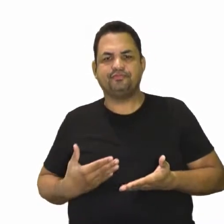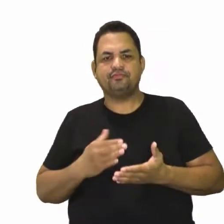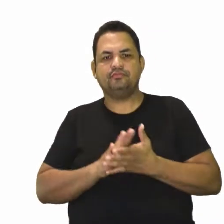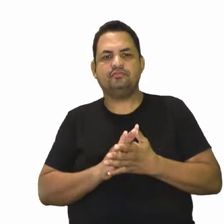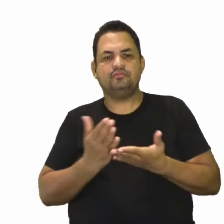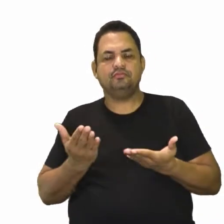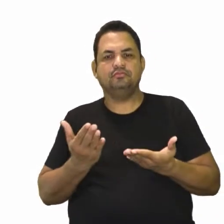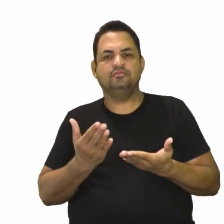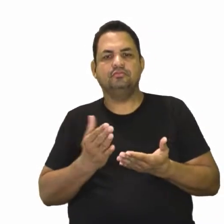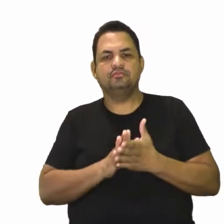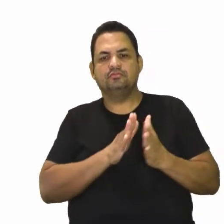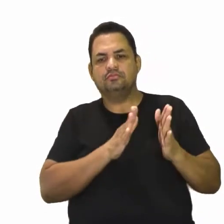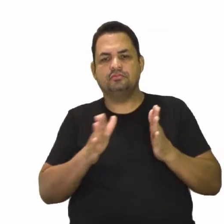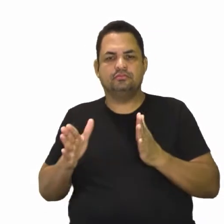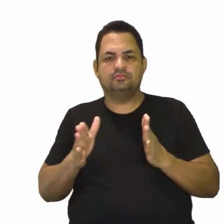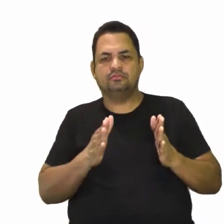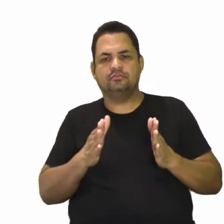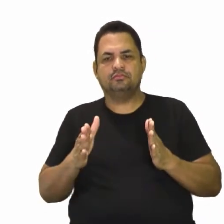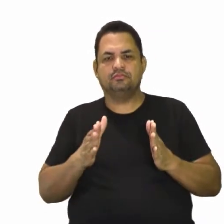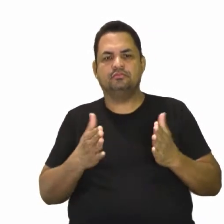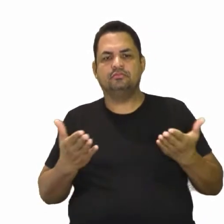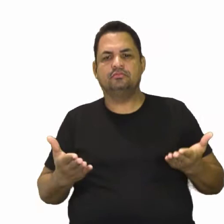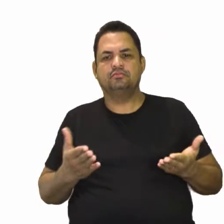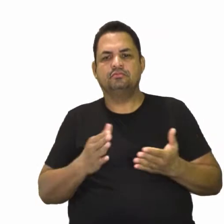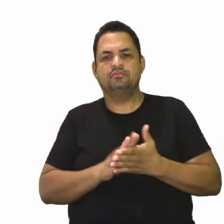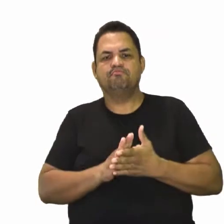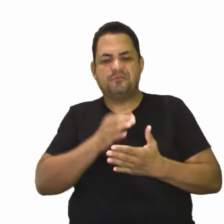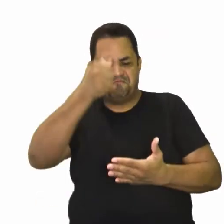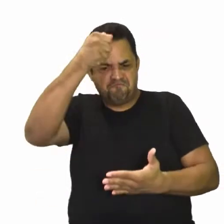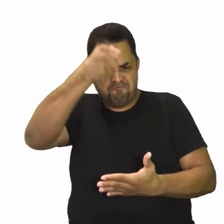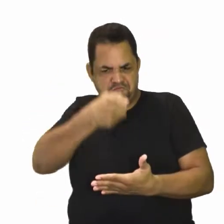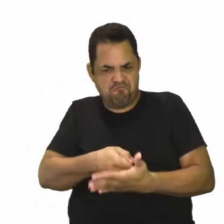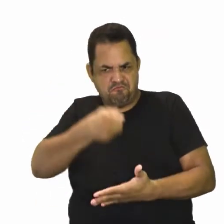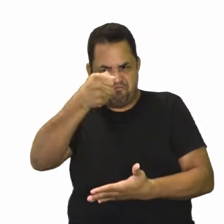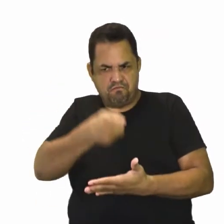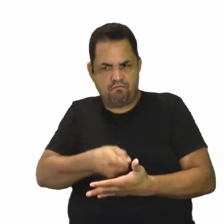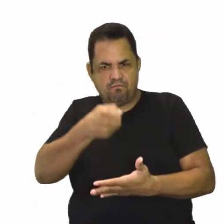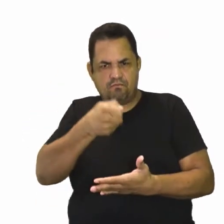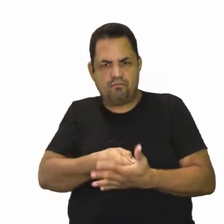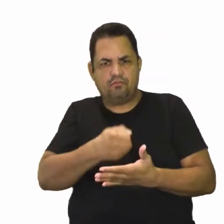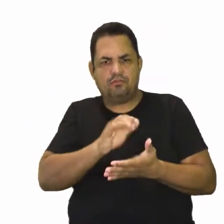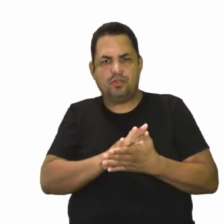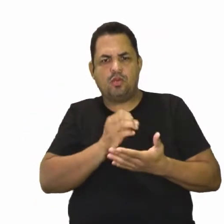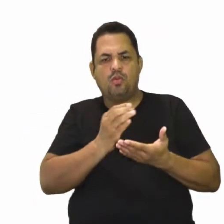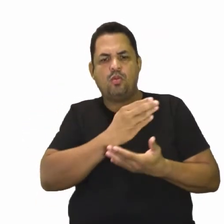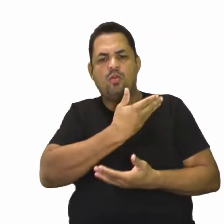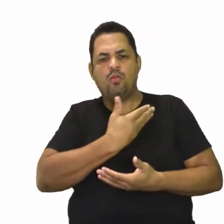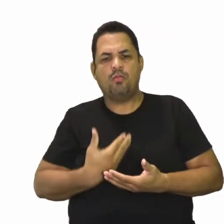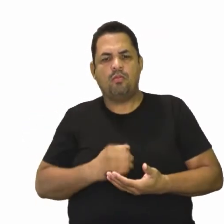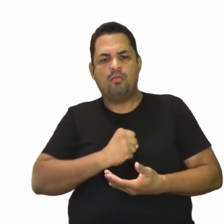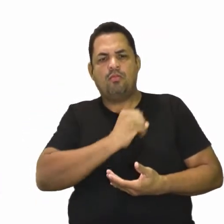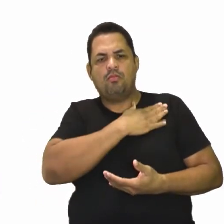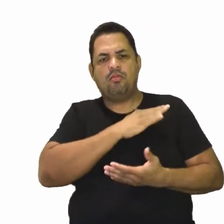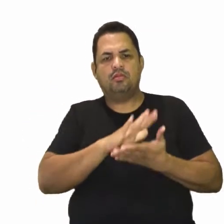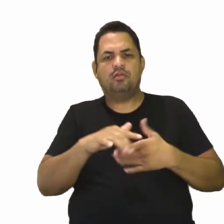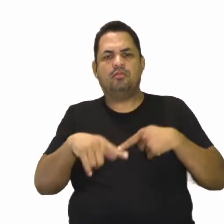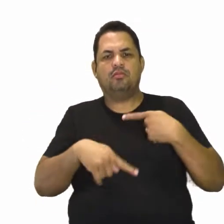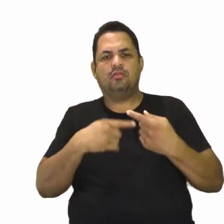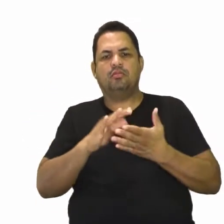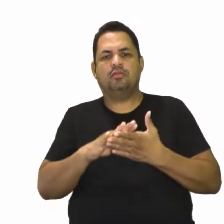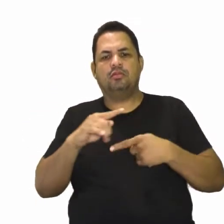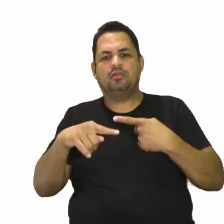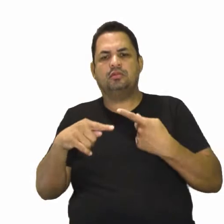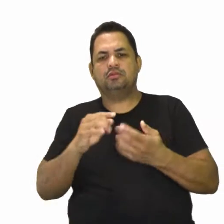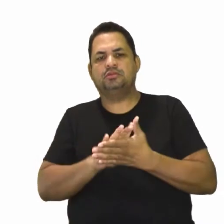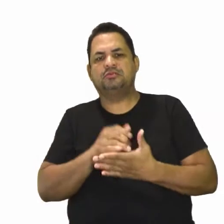a ficar o período mais de linha dura do governo militar, que ele vai depois, o seu sucessor, vai